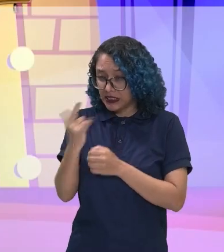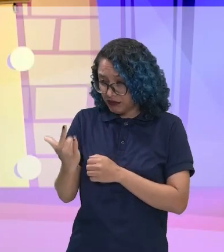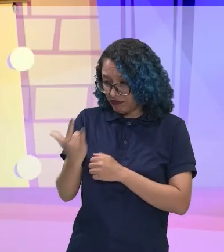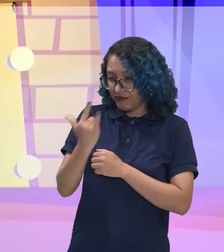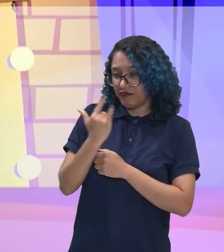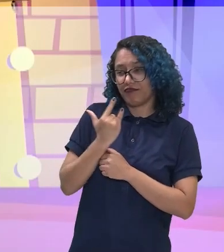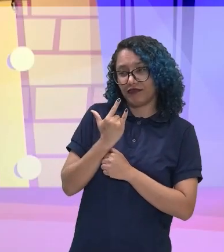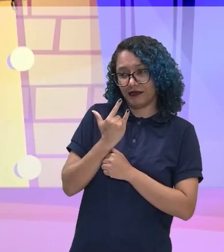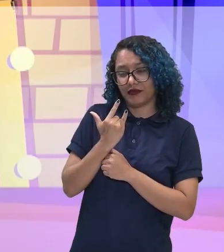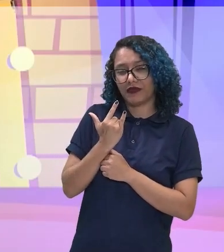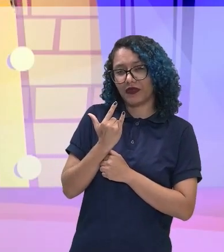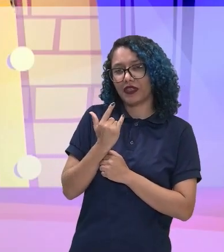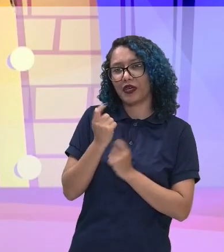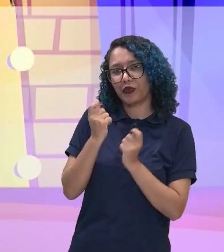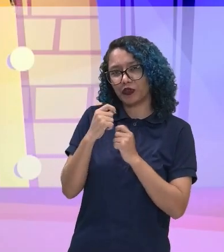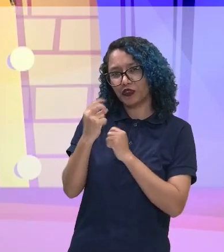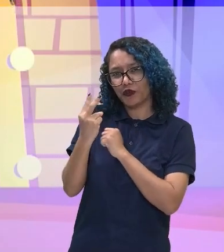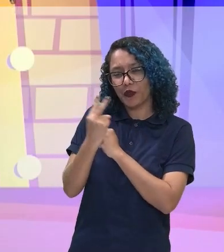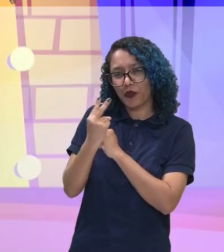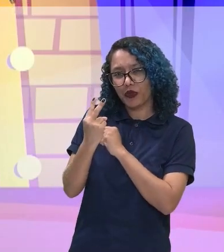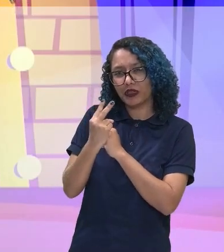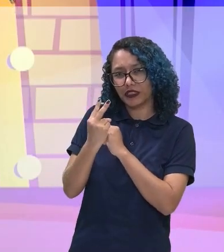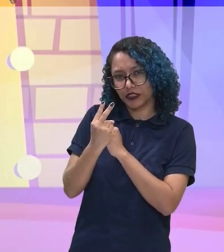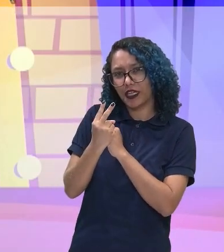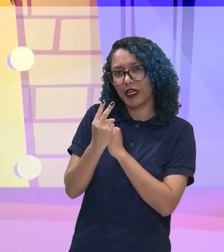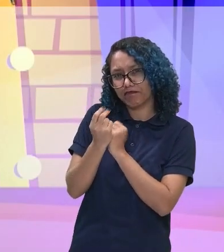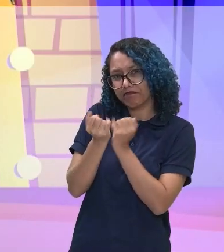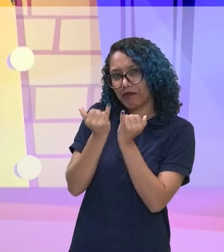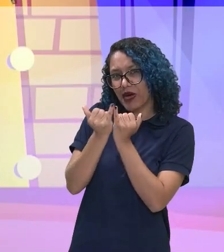amor pode